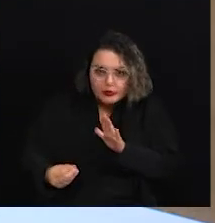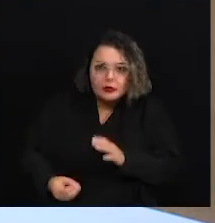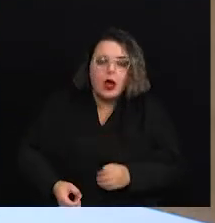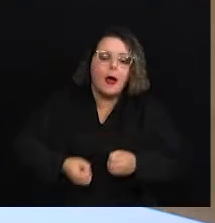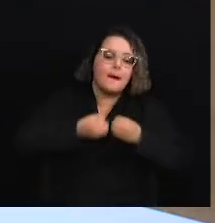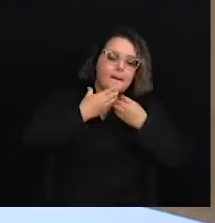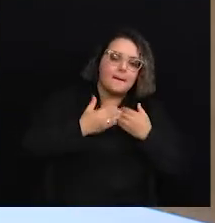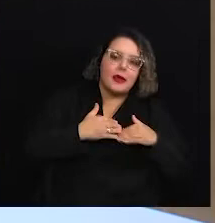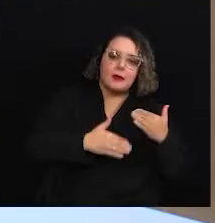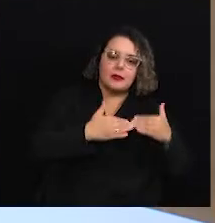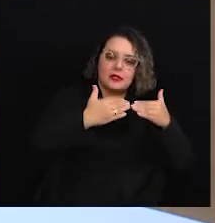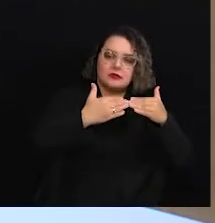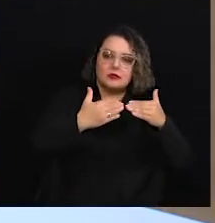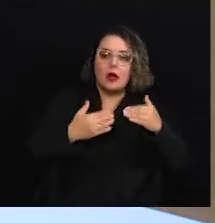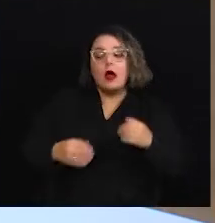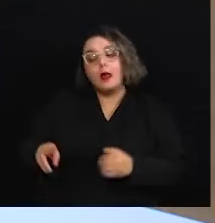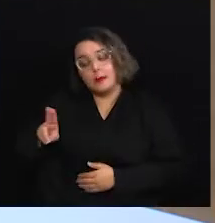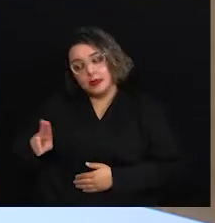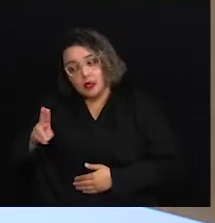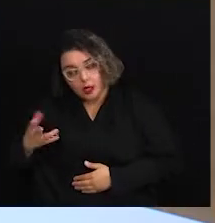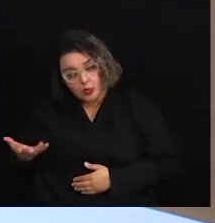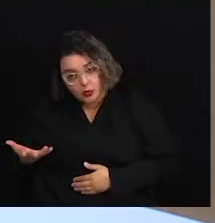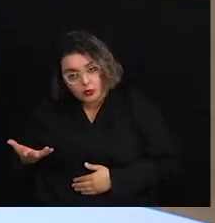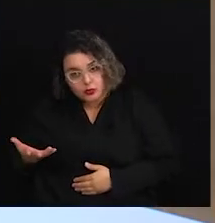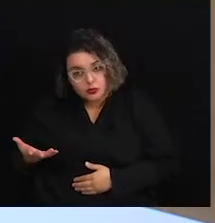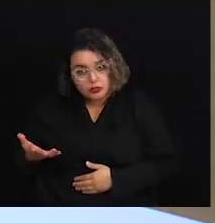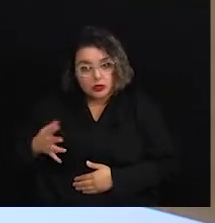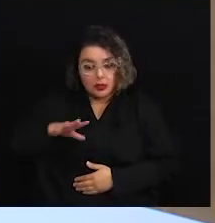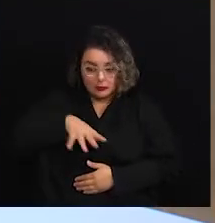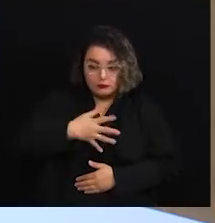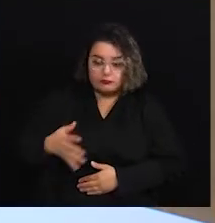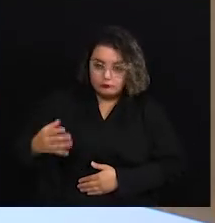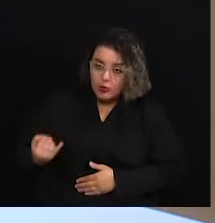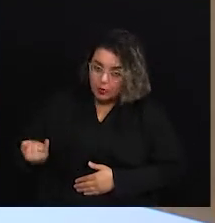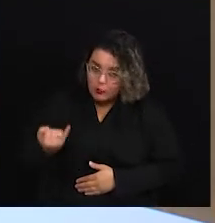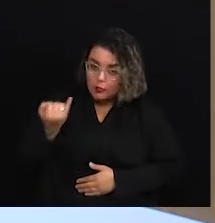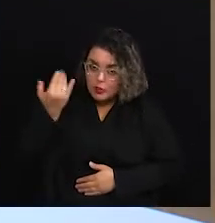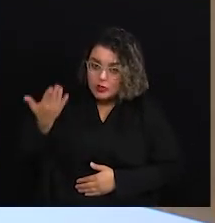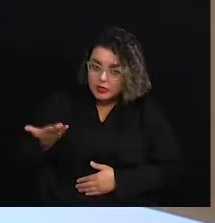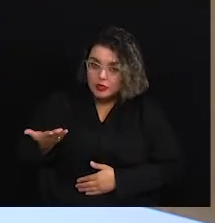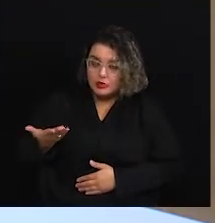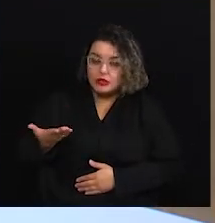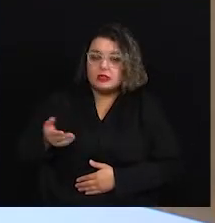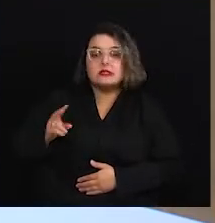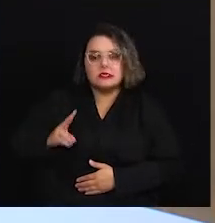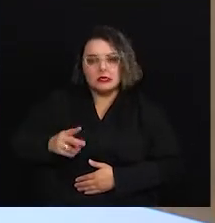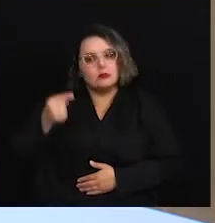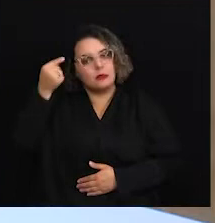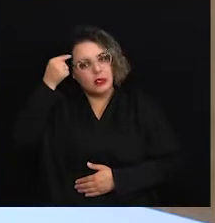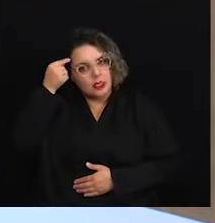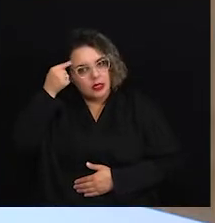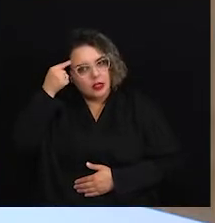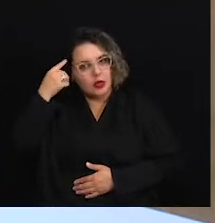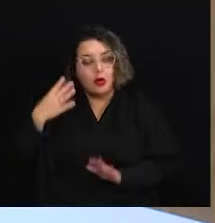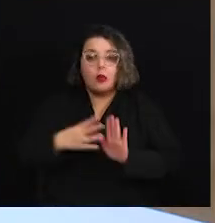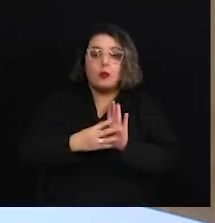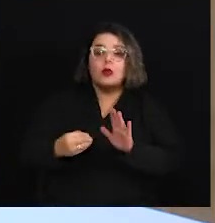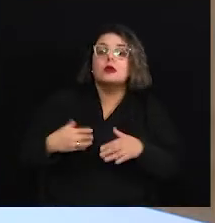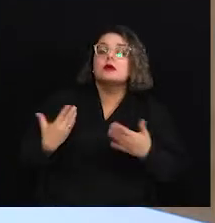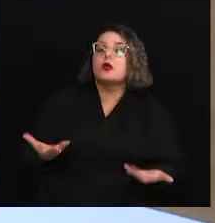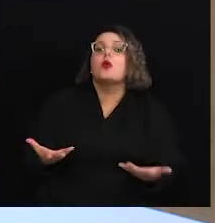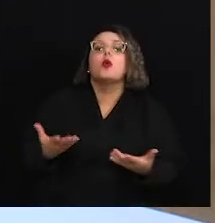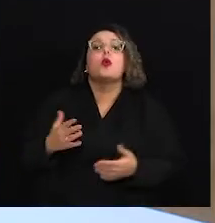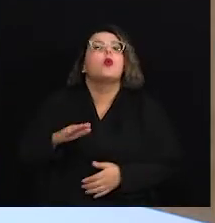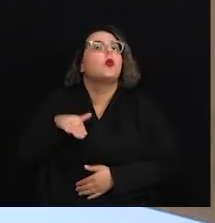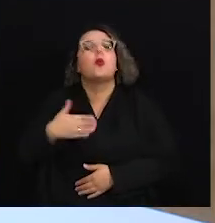duas partes, seja para o desenvolvedor e para quem utiliza, a escalabilidade é um ponto fundamental. Então, desde sempre a gente já pensa no modelo de negócio, qual